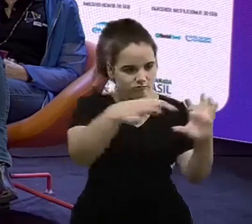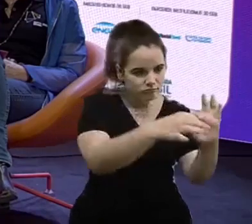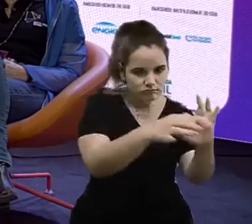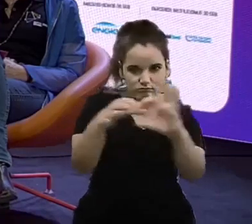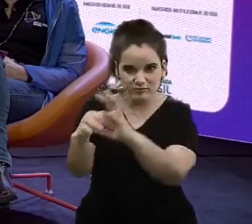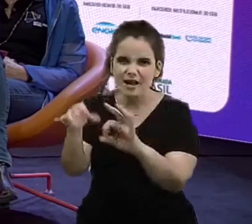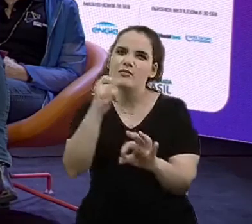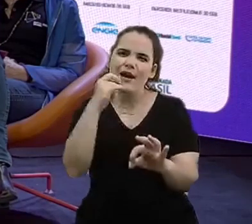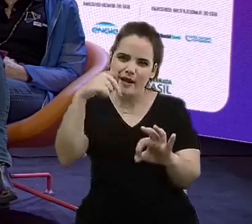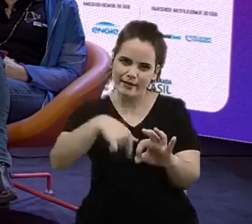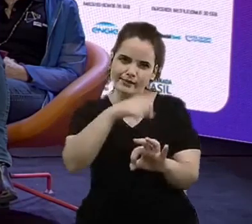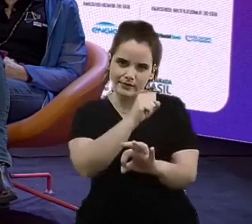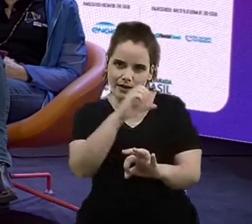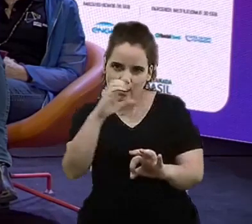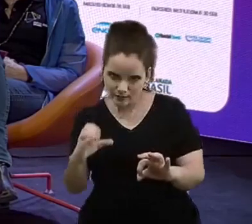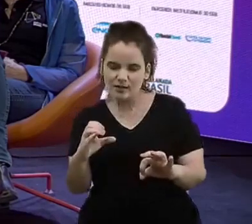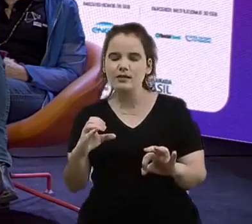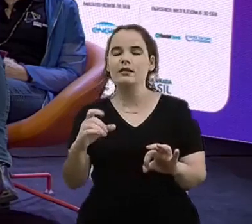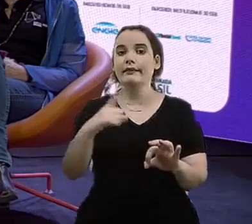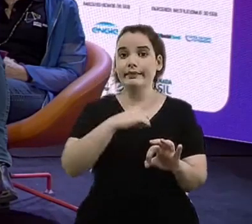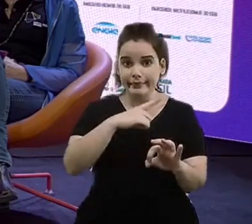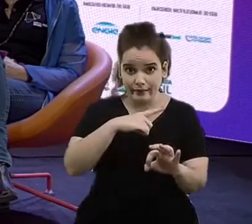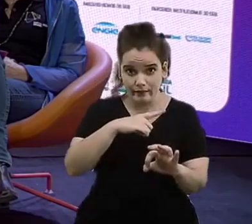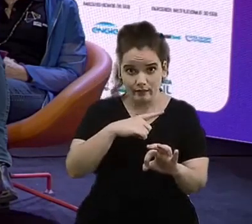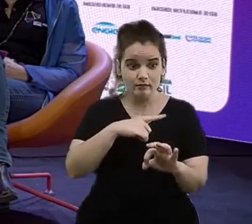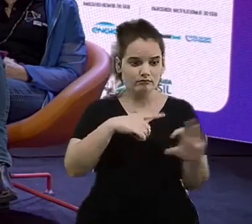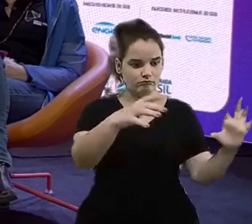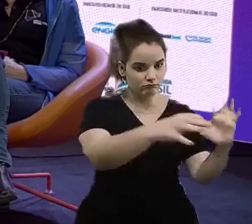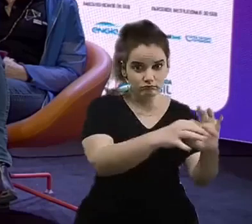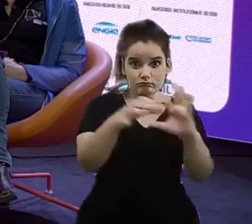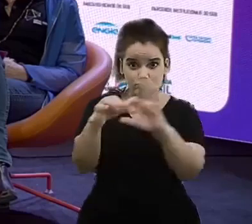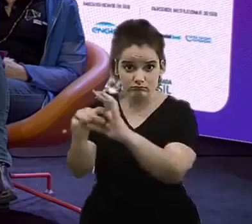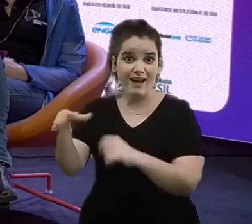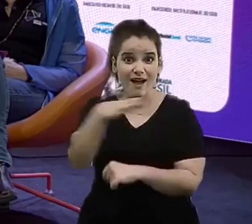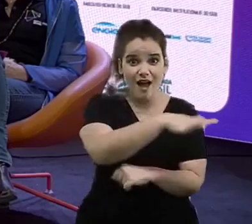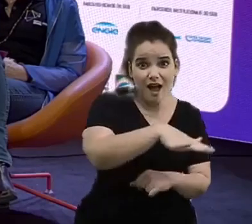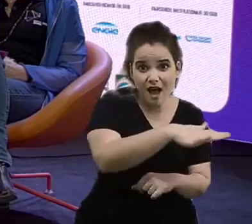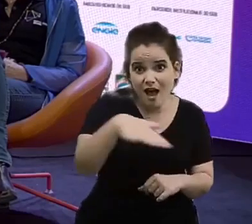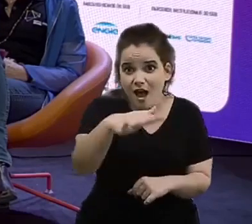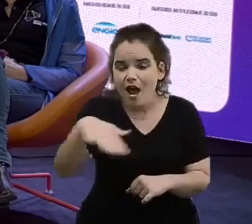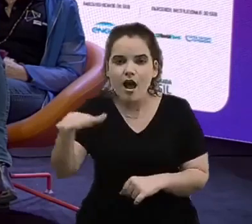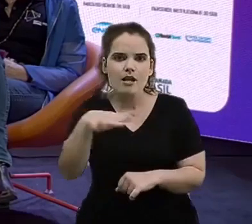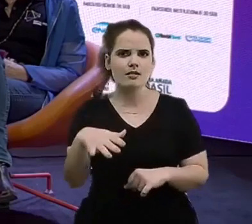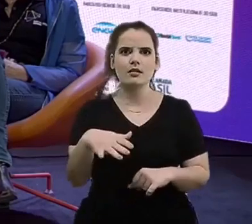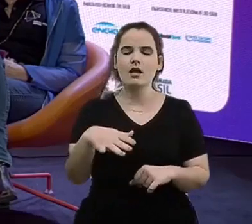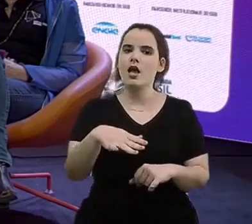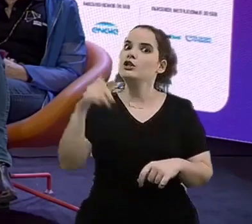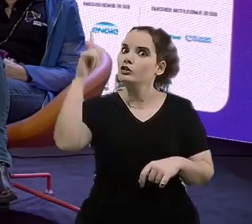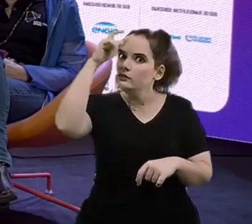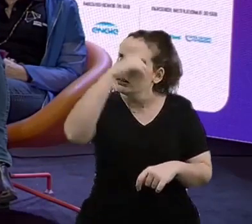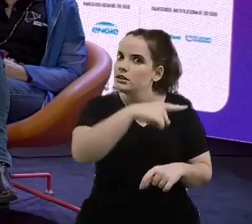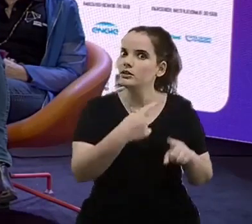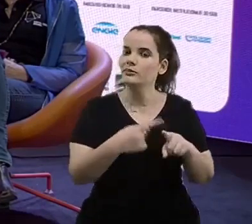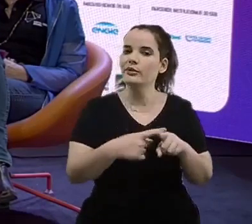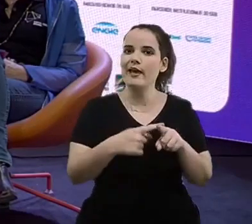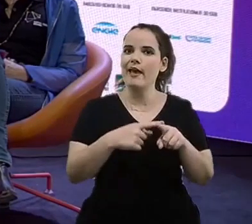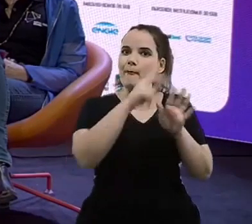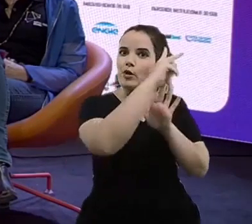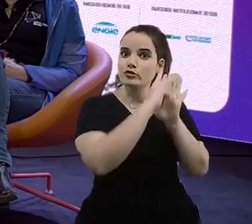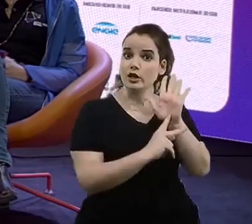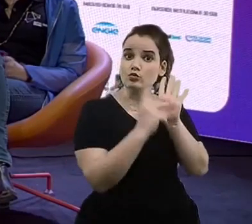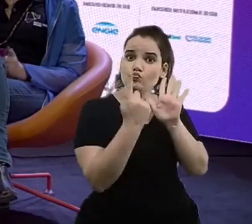né, que é muito difícil integrar tudo isso, chamar todo mundo para o mesmo projeto é difícil, buscar essas informações é muito